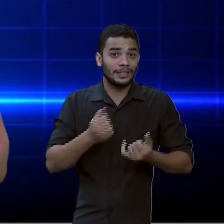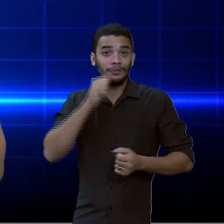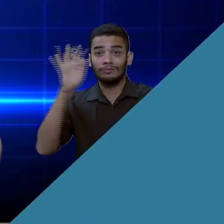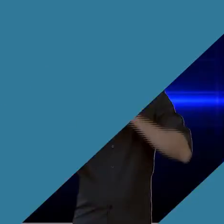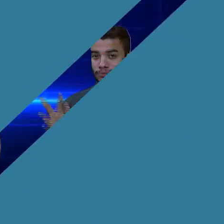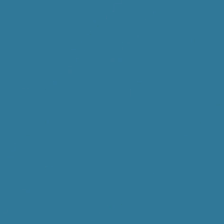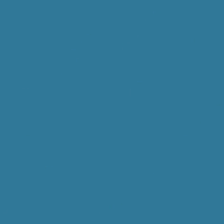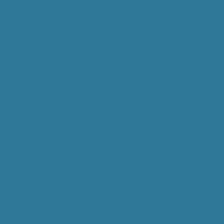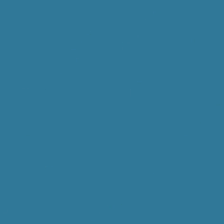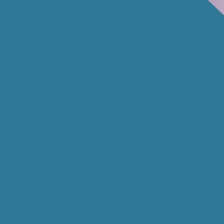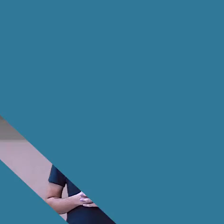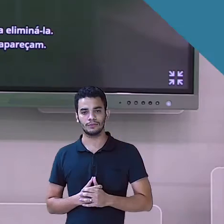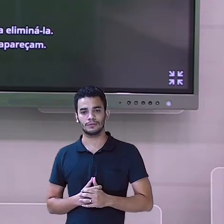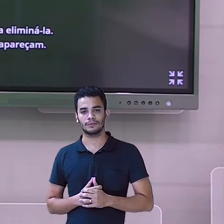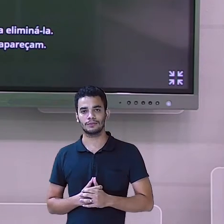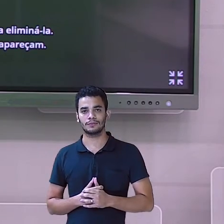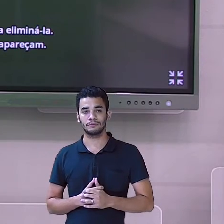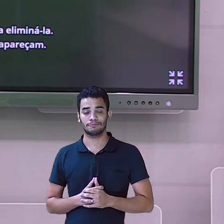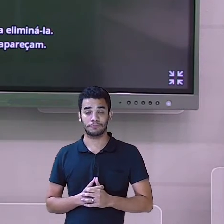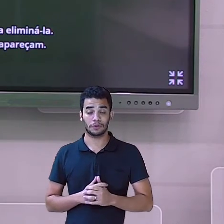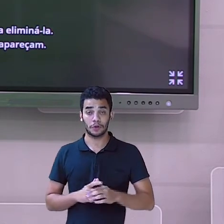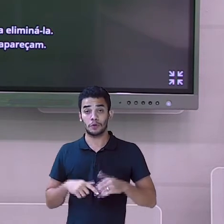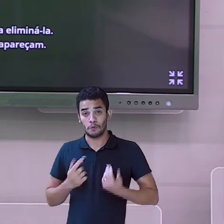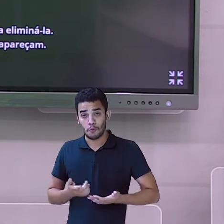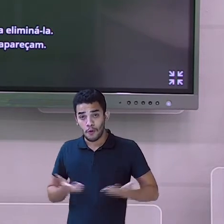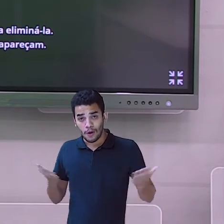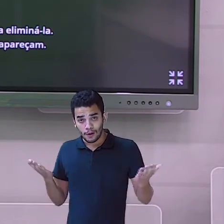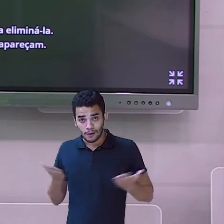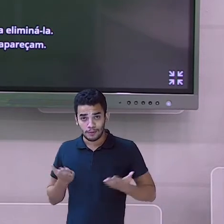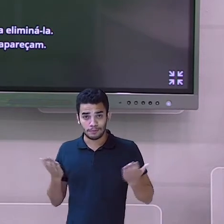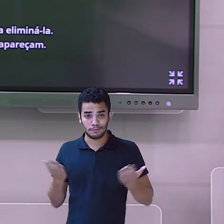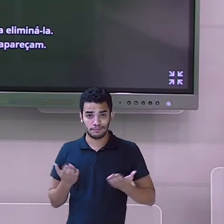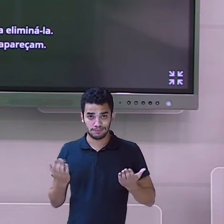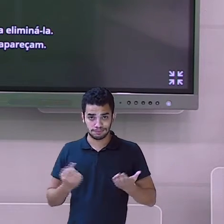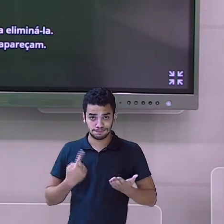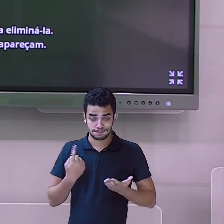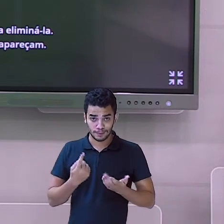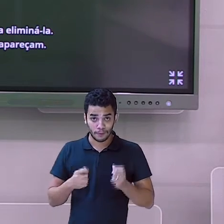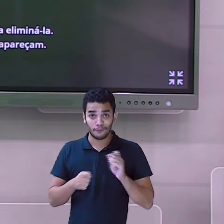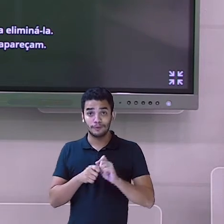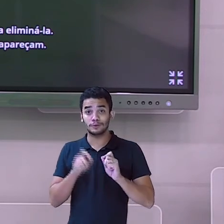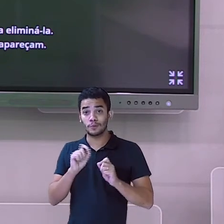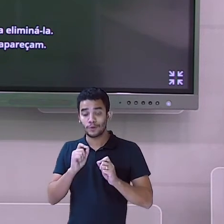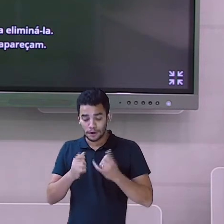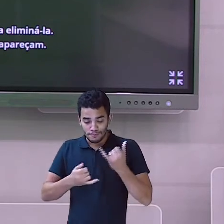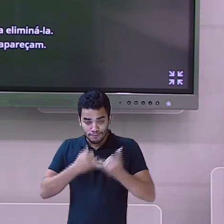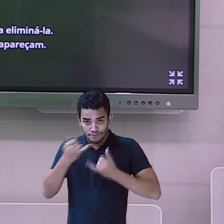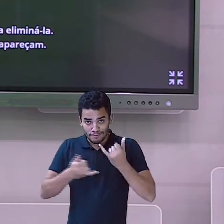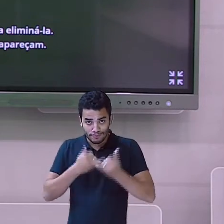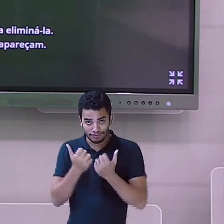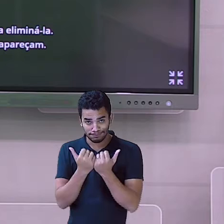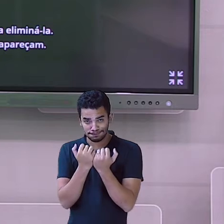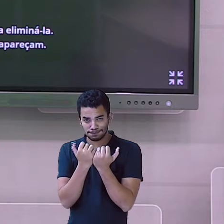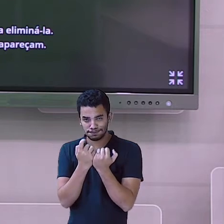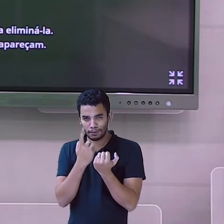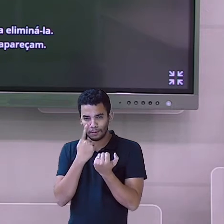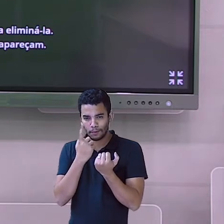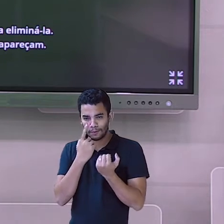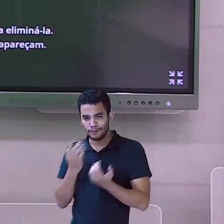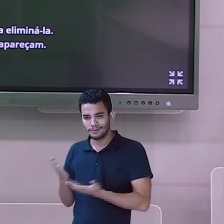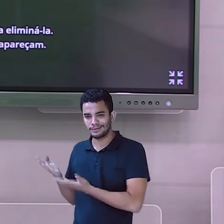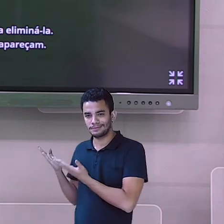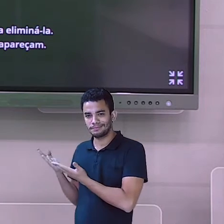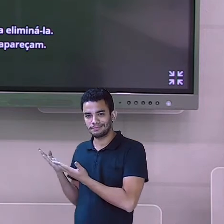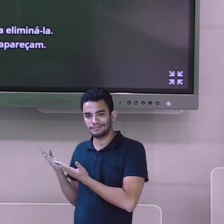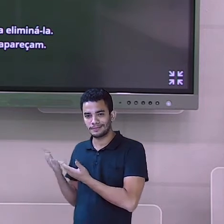hein? E agora, estudante, nosso momento vamos praticar. Estamos aqui com o nosso jogo.